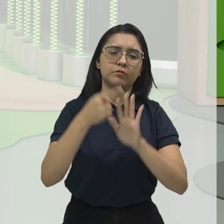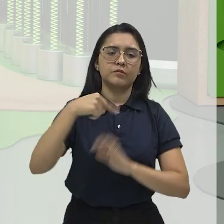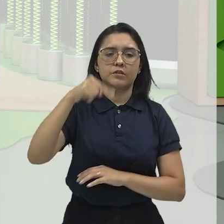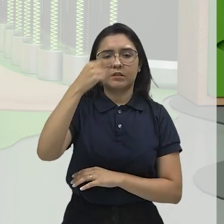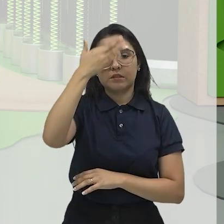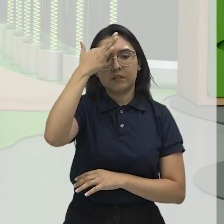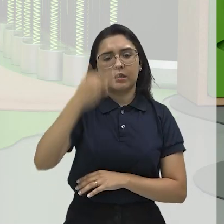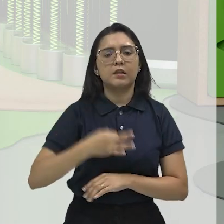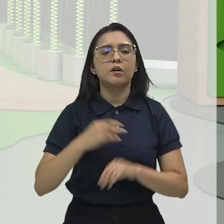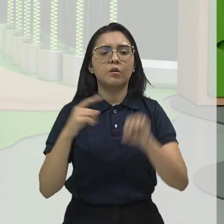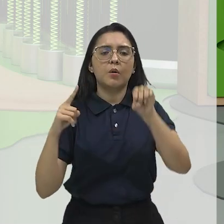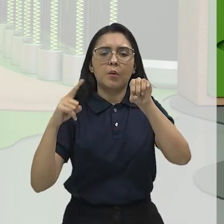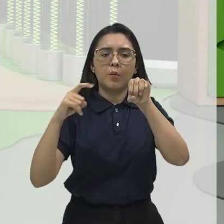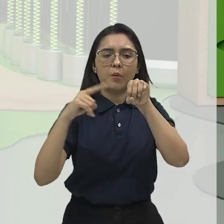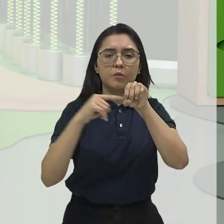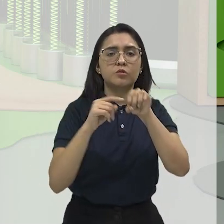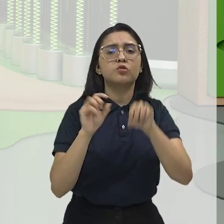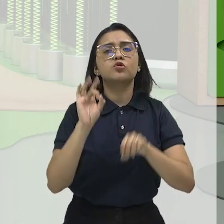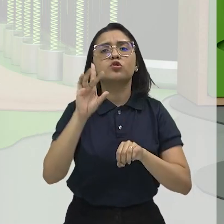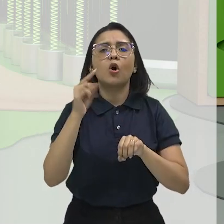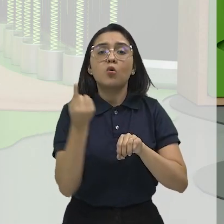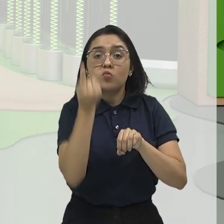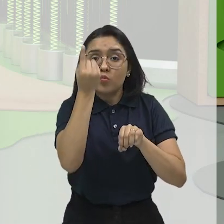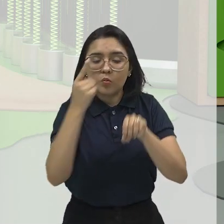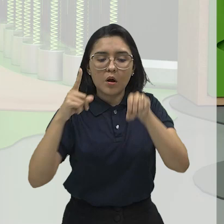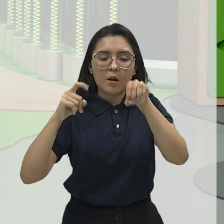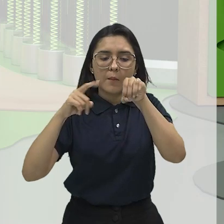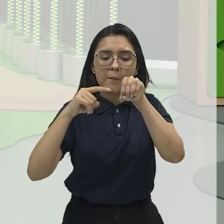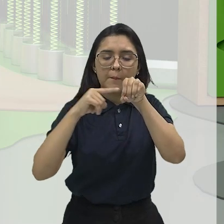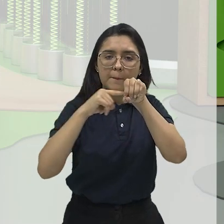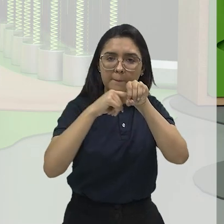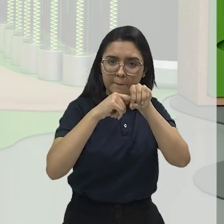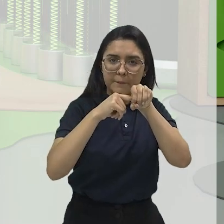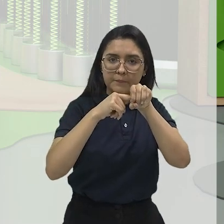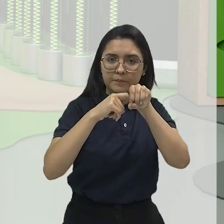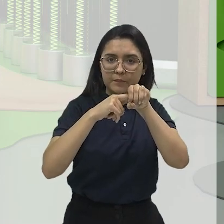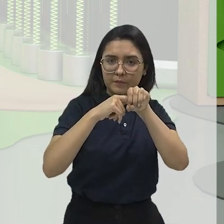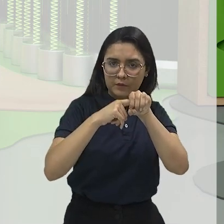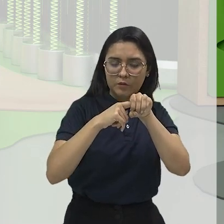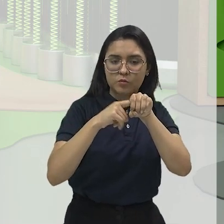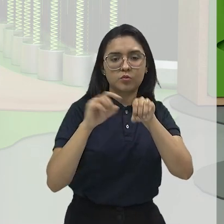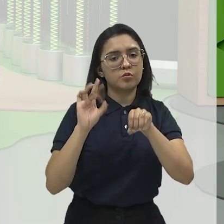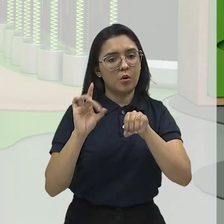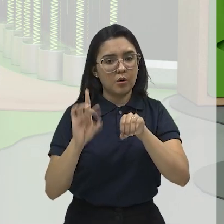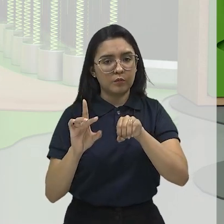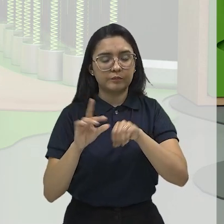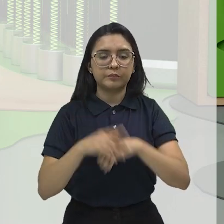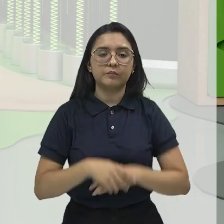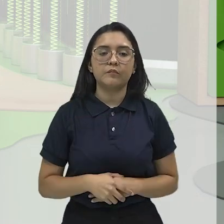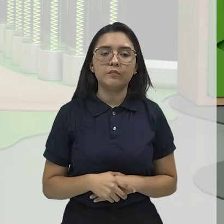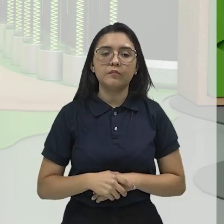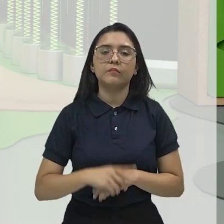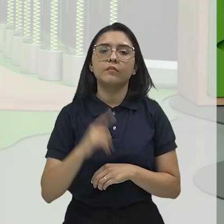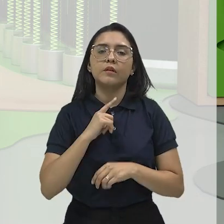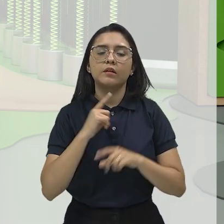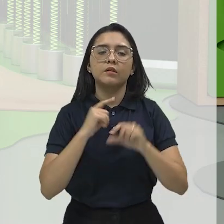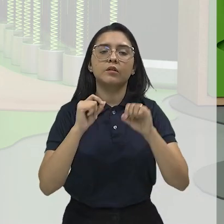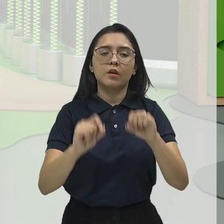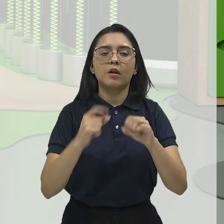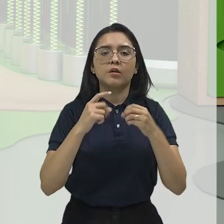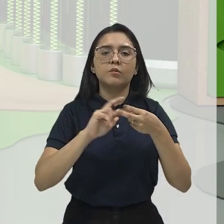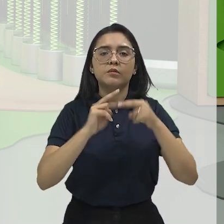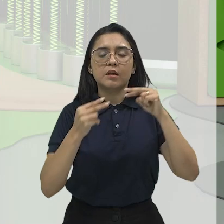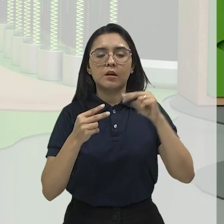de fecundação. Apenas um deles vai penetrar o ovócito e o seu material genético vai